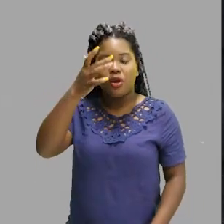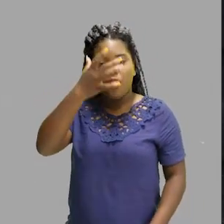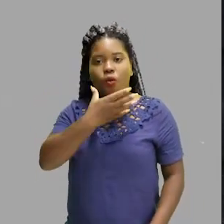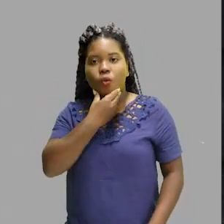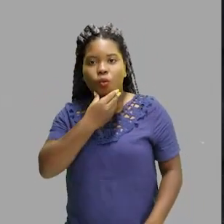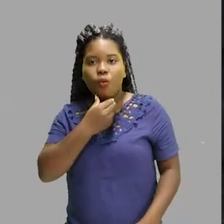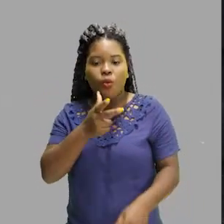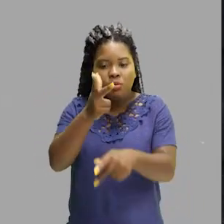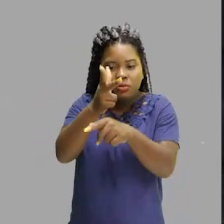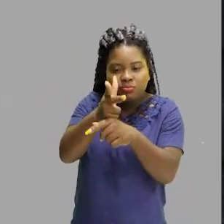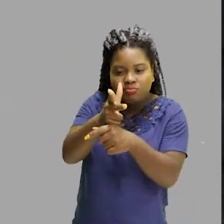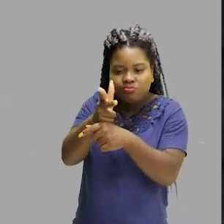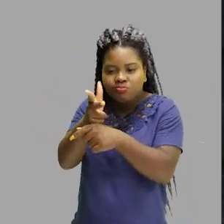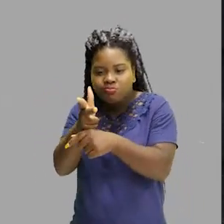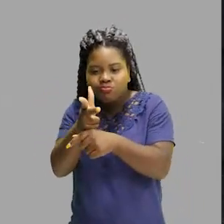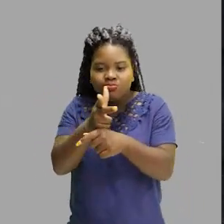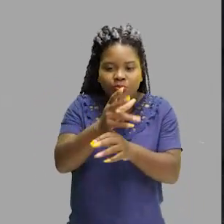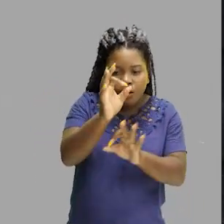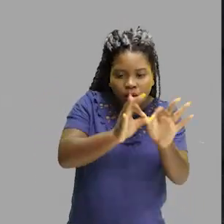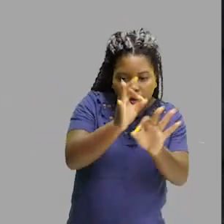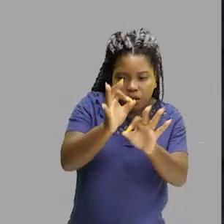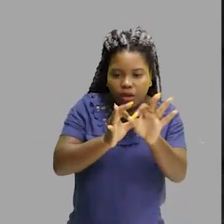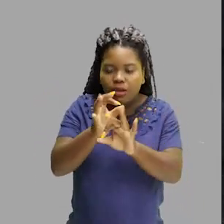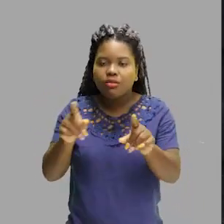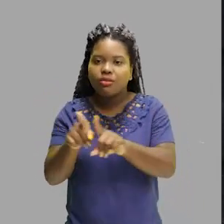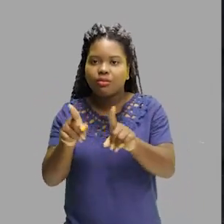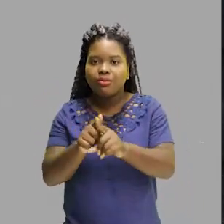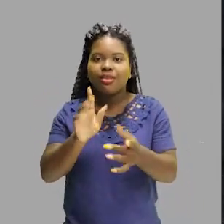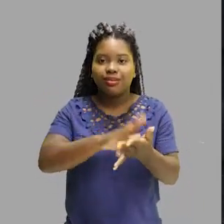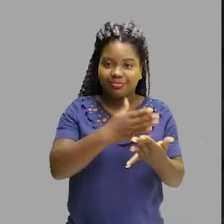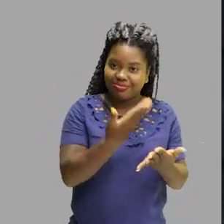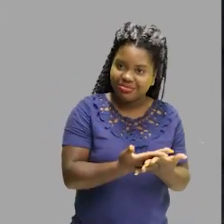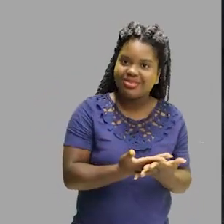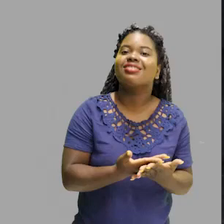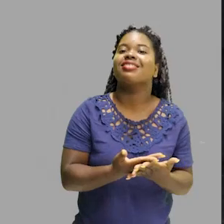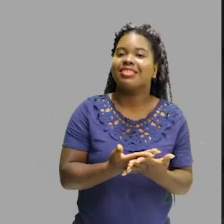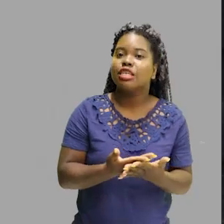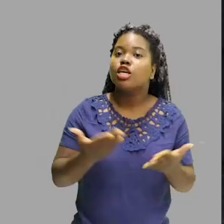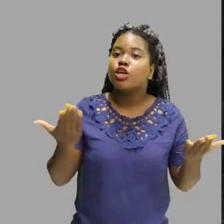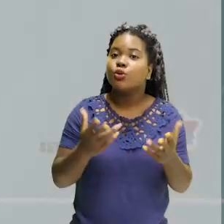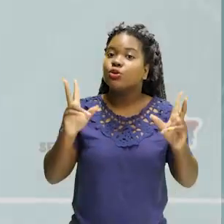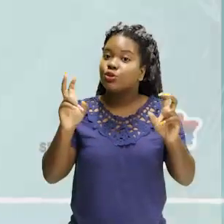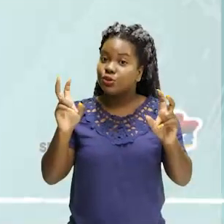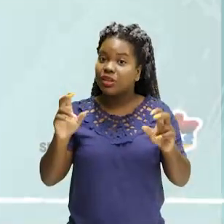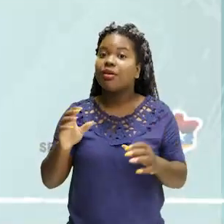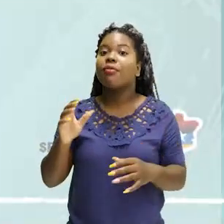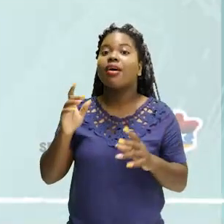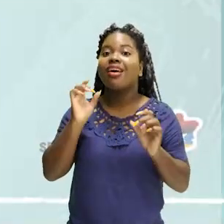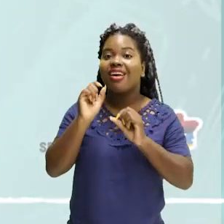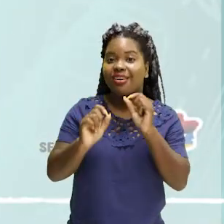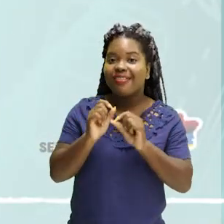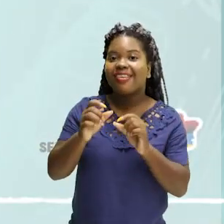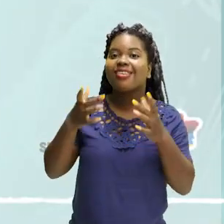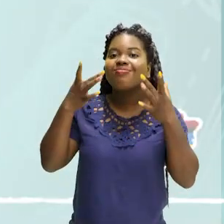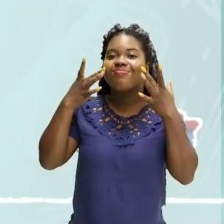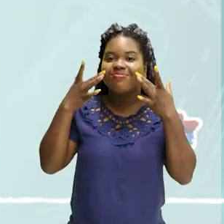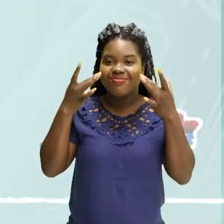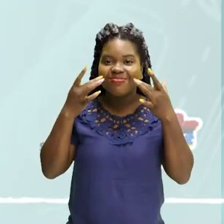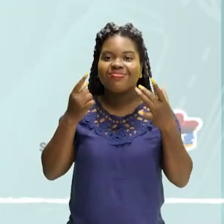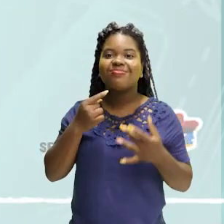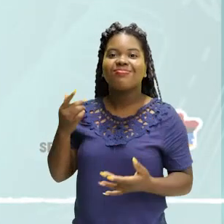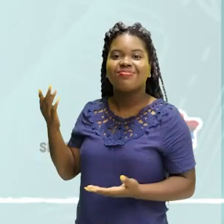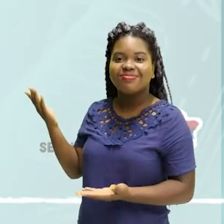vezes a gente fica assim envergonhado, igual os artistas no palco. E hoje nós vamos falar de teatro. Olha só, trouxe até uma figura. O teatro